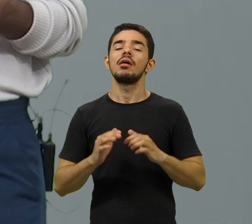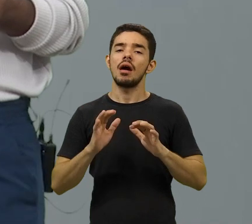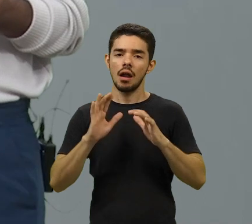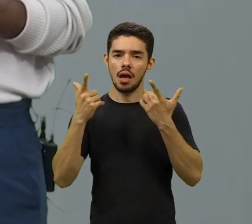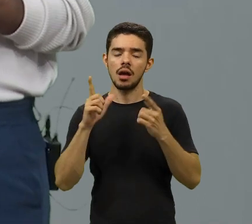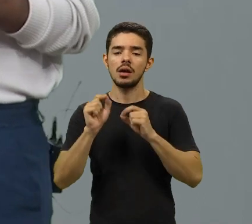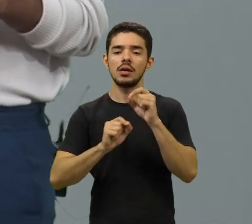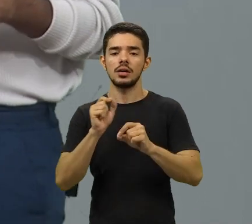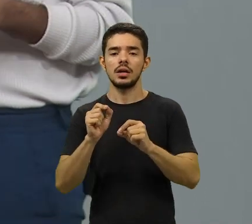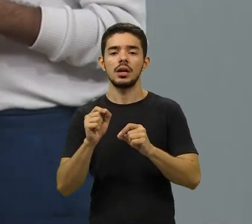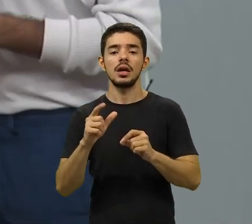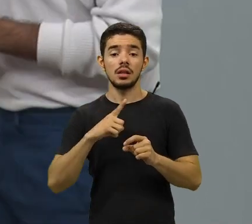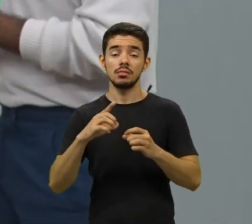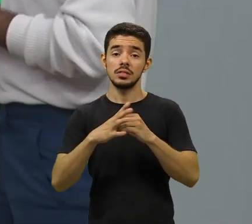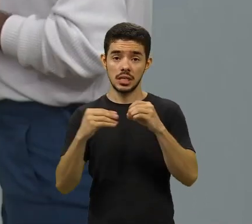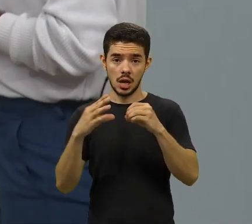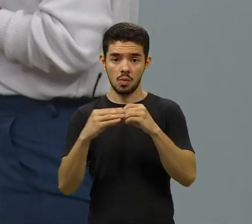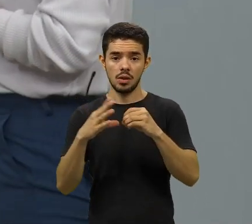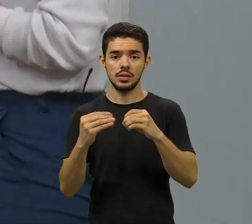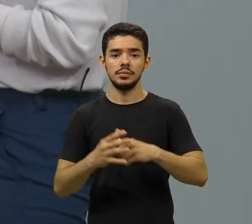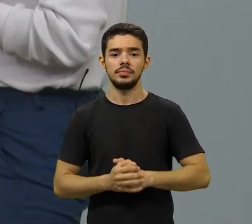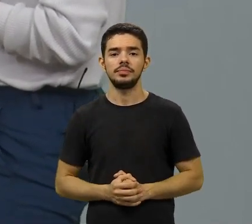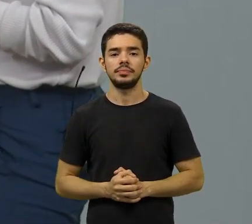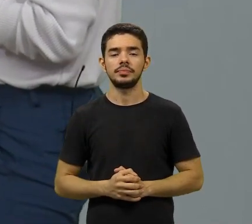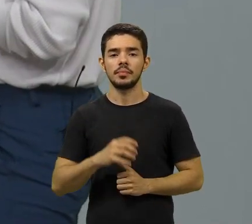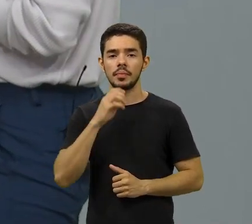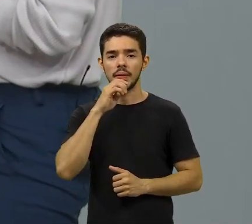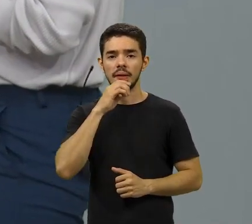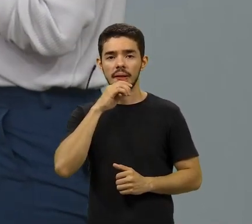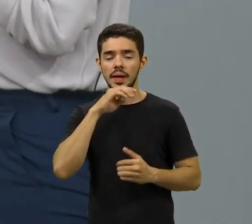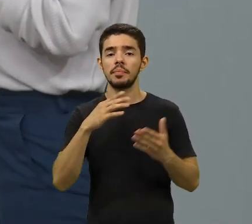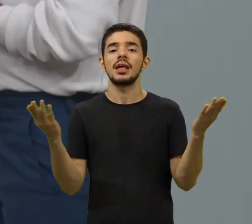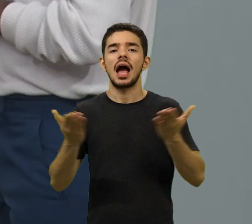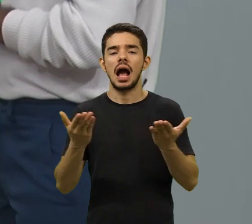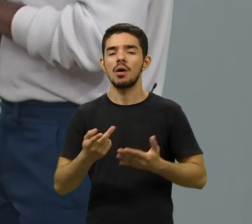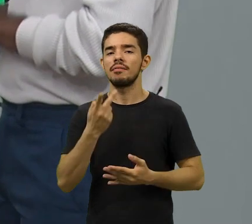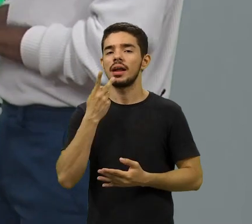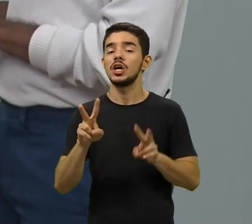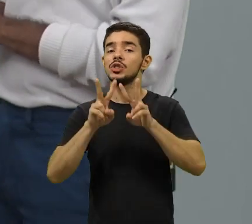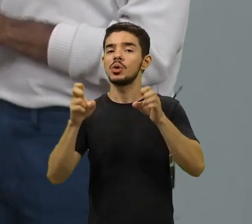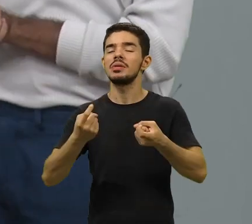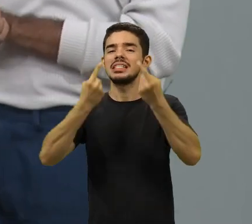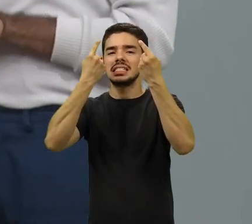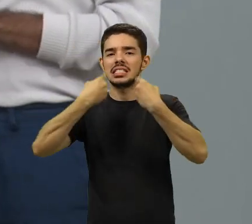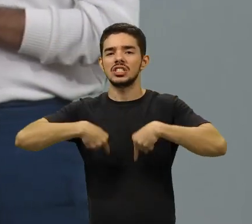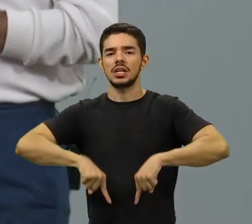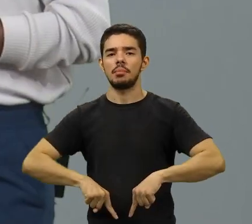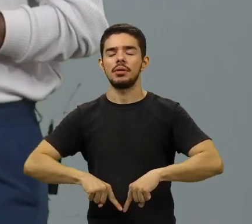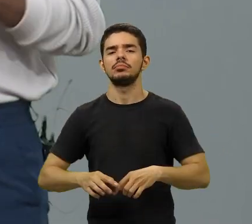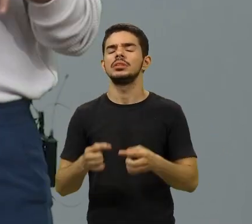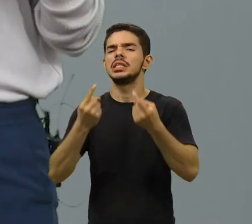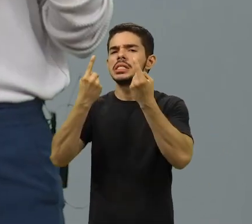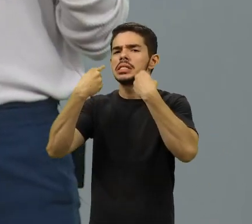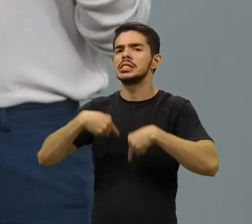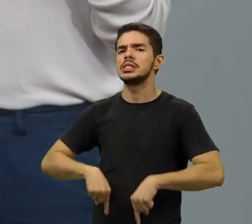claro que também constituído por células. Vamos falar agora do sistema. O que é esse sistema?